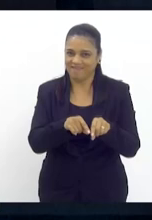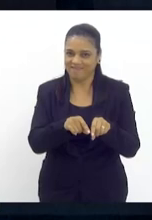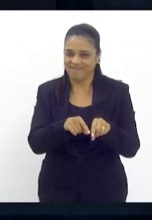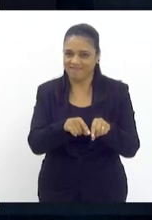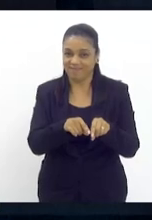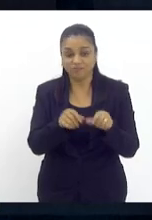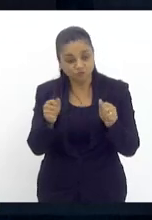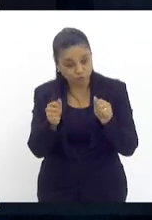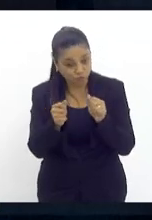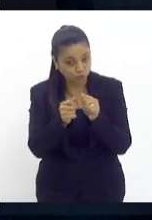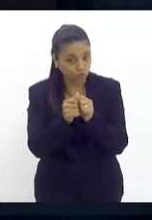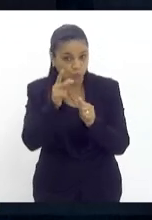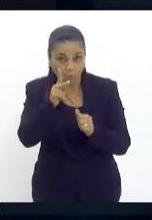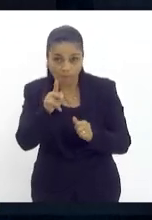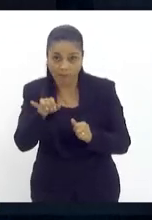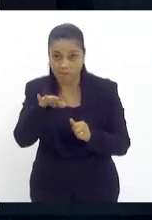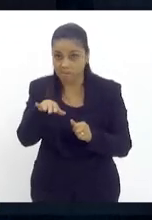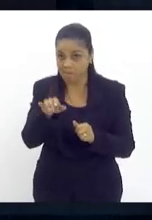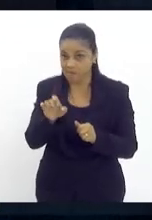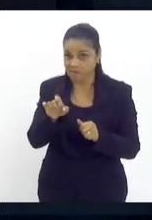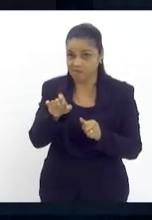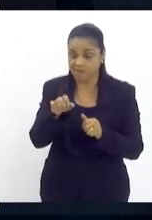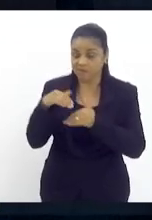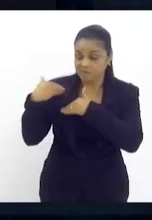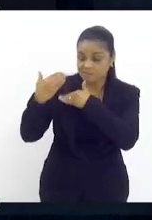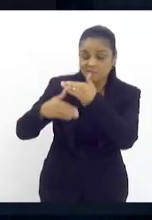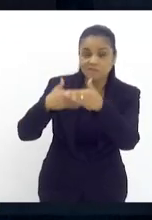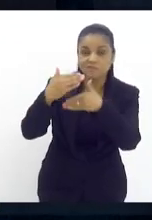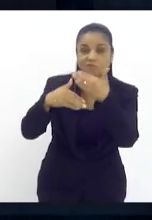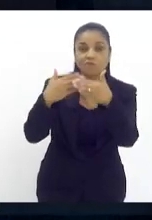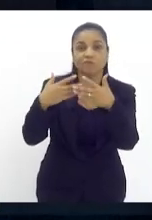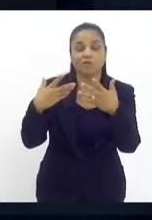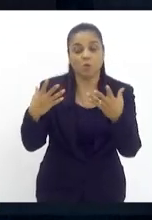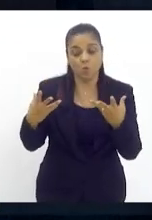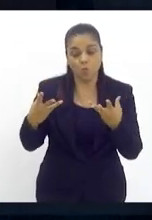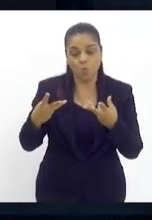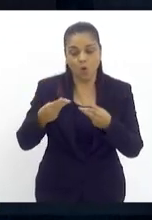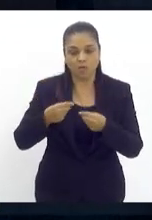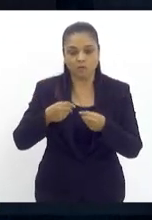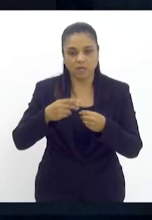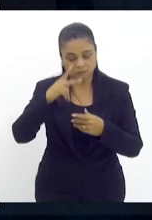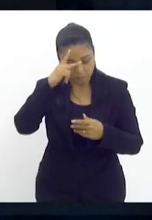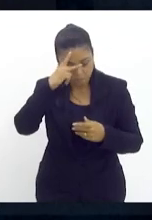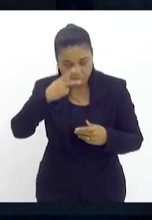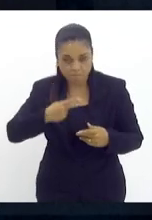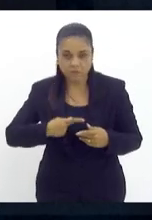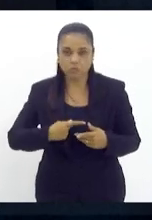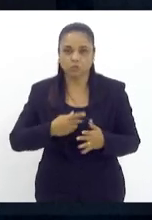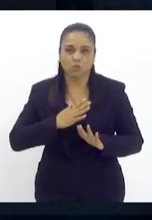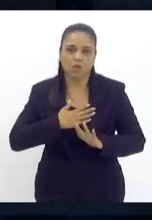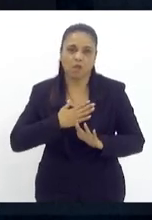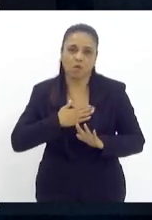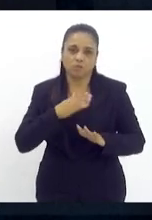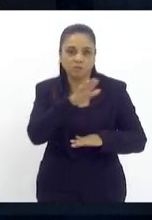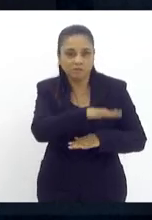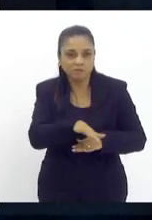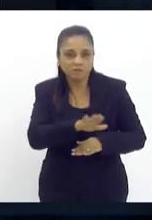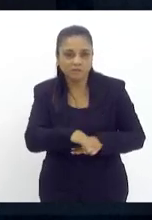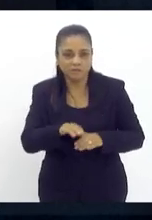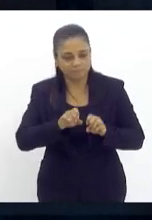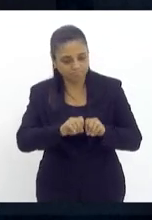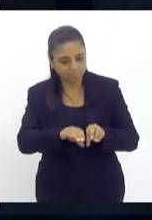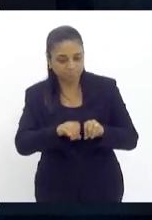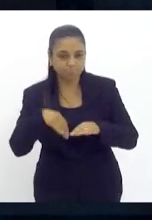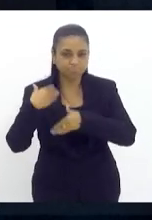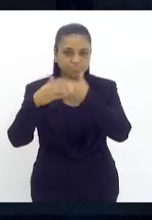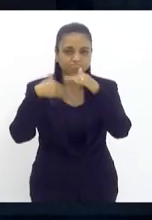junto com os pais, ela vai ter que desenvolver qualidades pessoais para essa criança. Tá certo? Ela